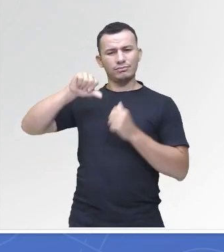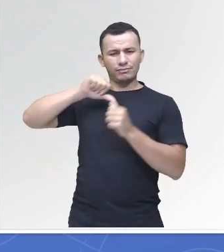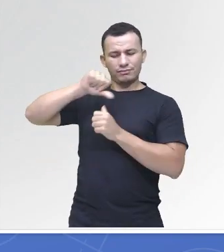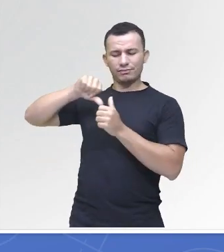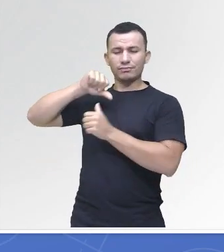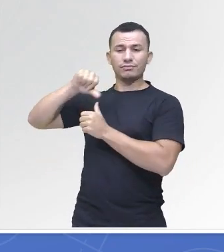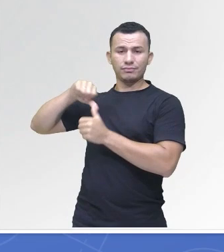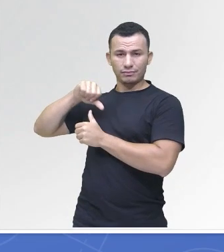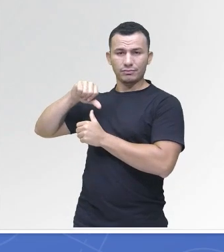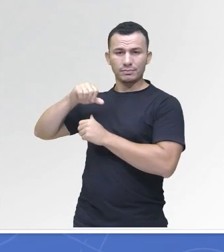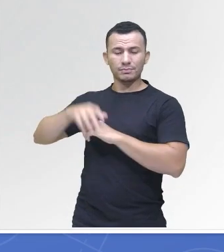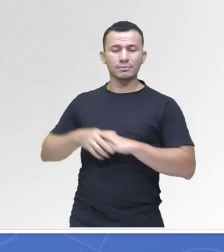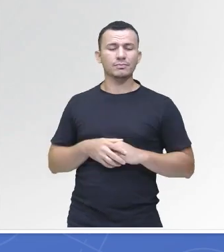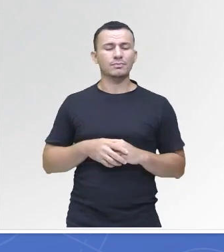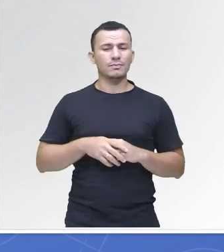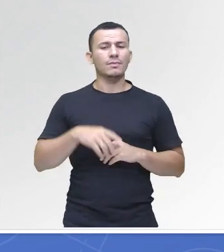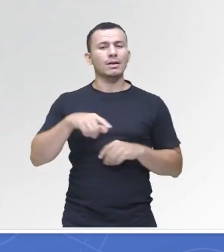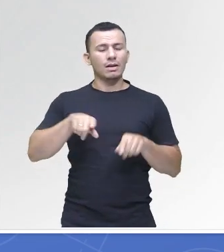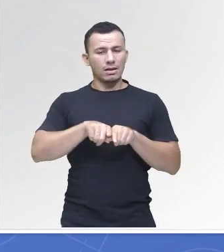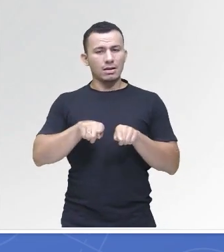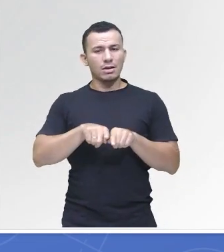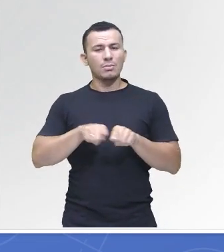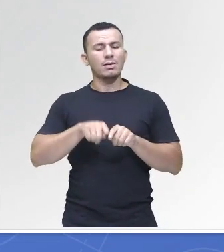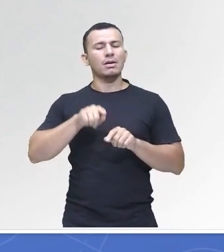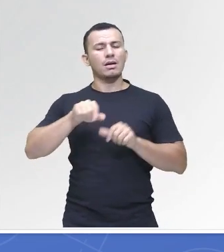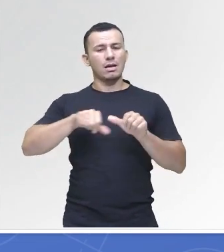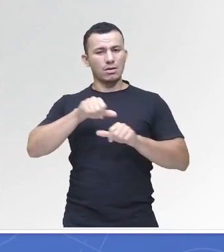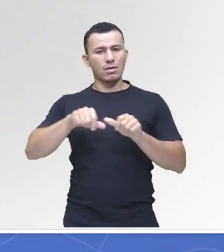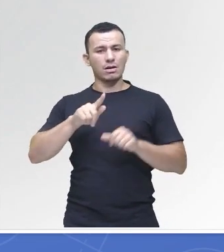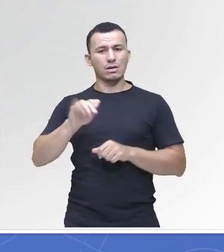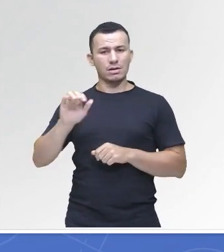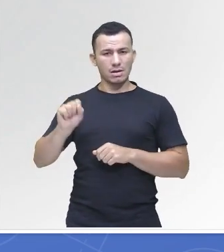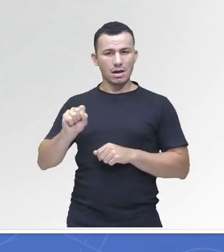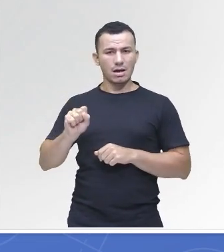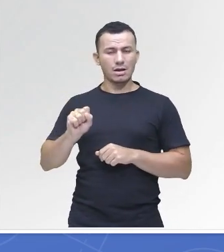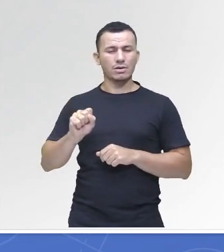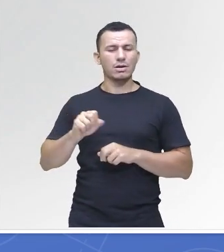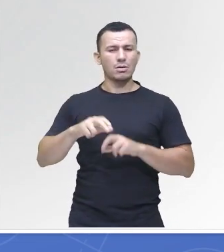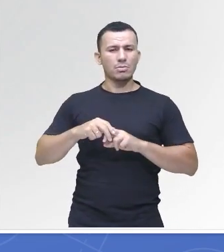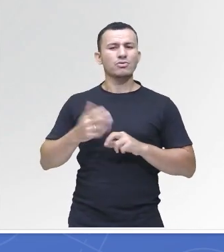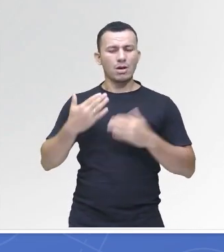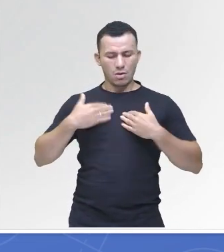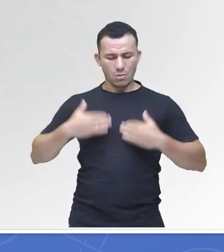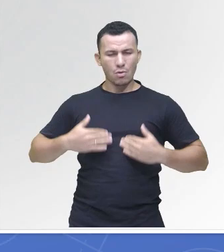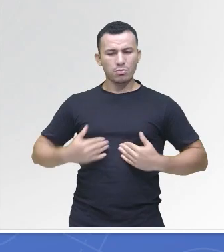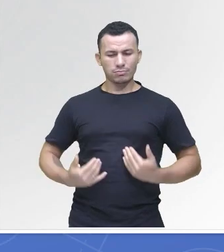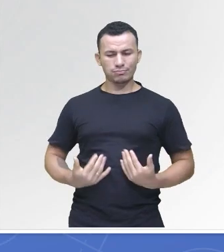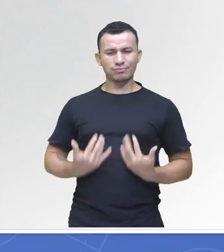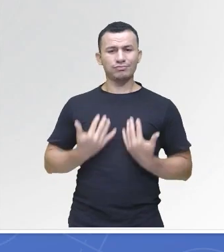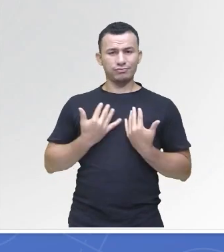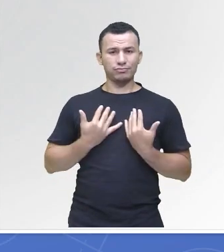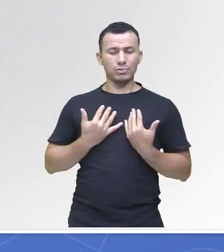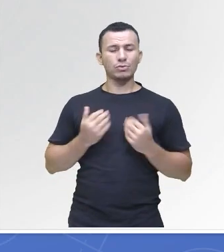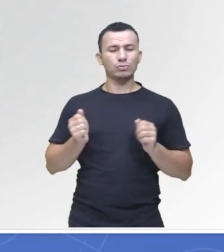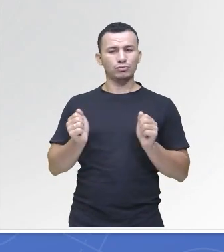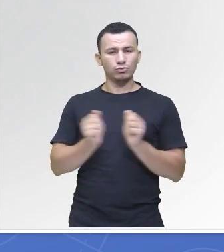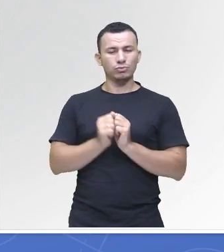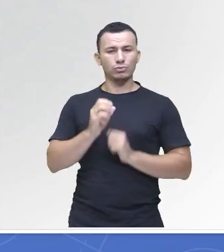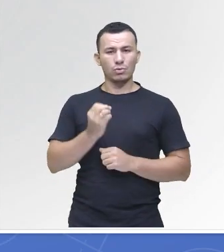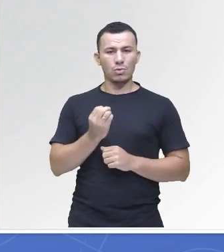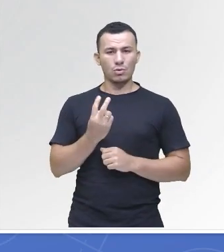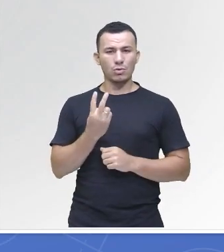naqueles capilares, onde ocorre a troca do gás carbônico, que veio ali do metabolismo do nosso corpo, pelo oxigênio. E aí